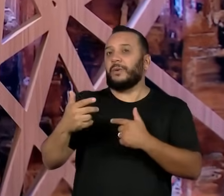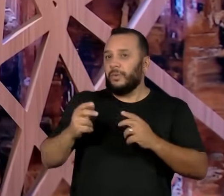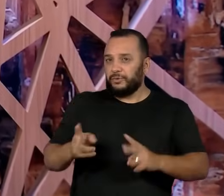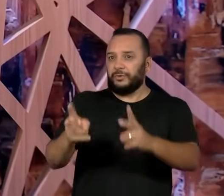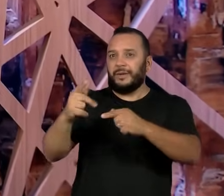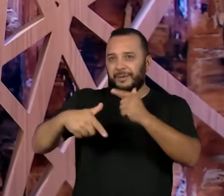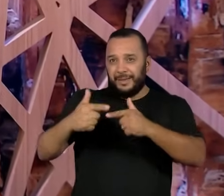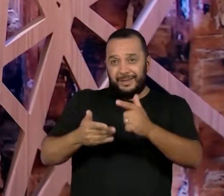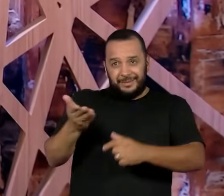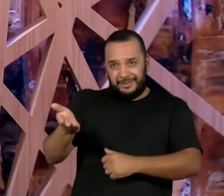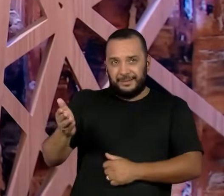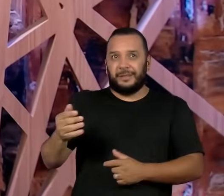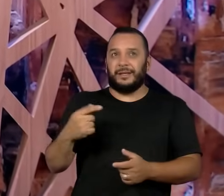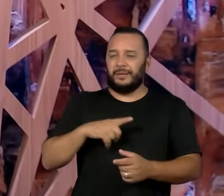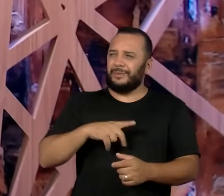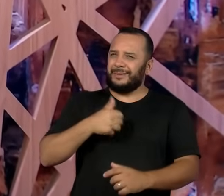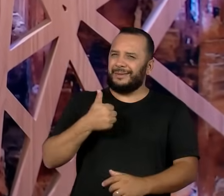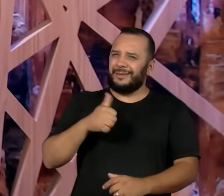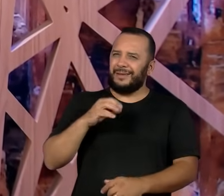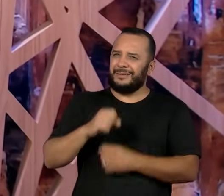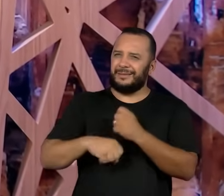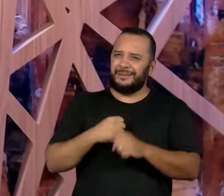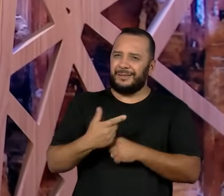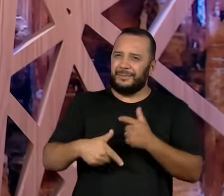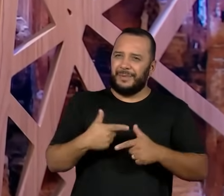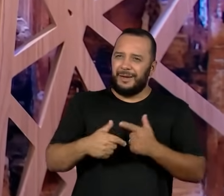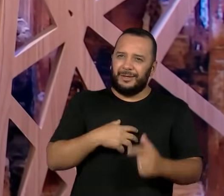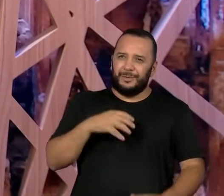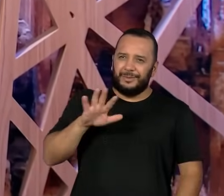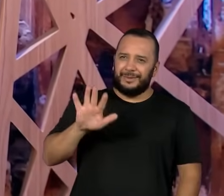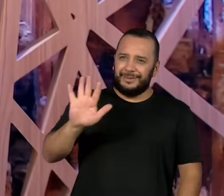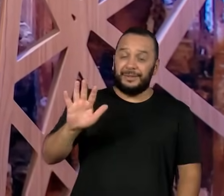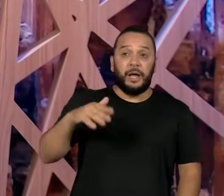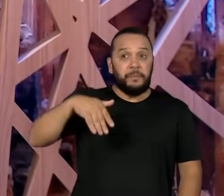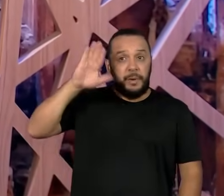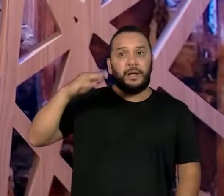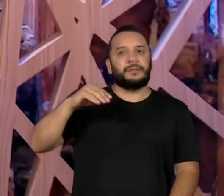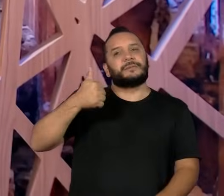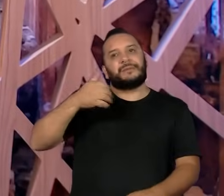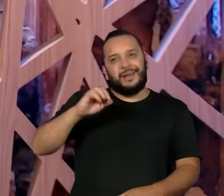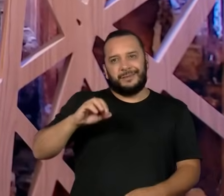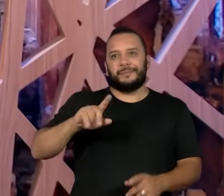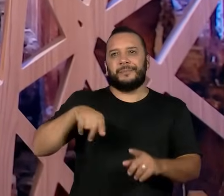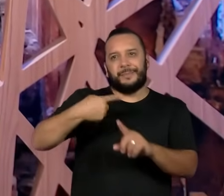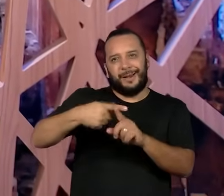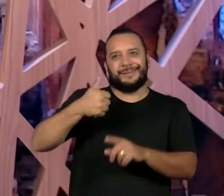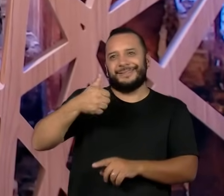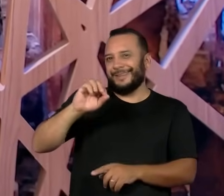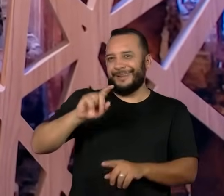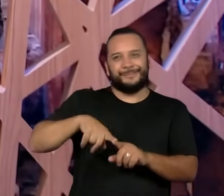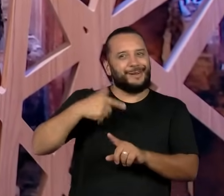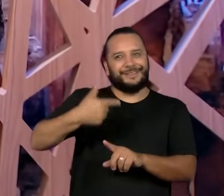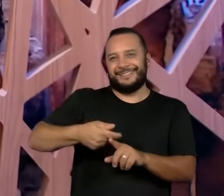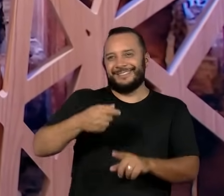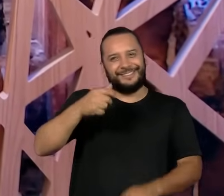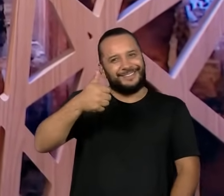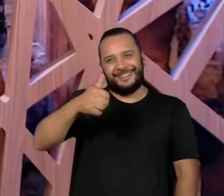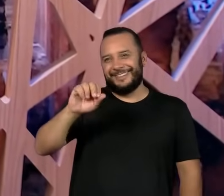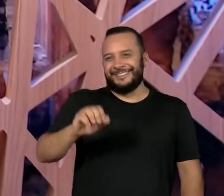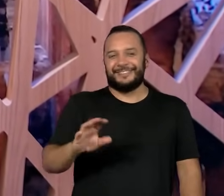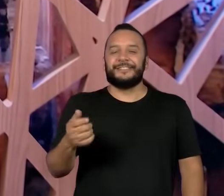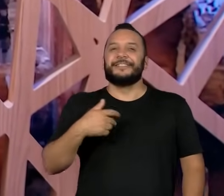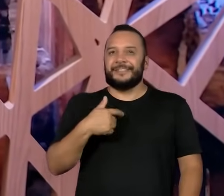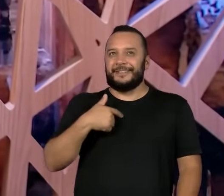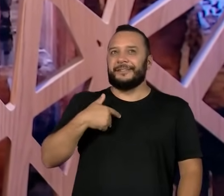para mim, que eu estou fazendo 10 anos de carreira. Então, sem dúvida alguma, quero fazer mais 10 anos e depois mais 10. Mas o que eu consigo ver, assim,